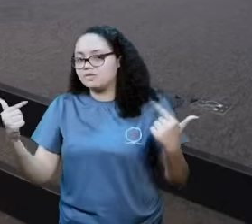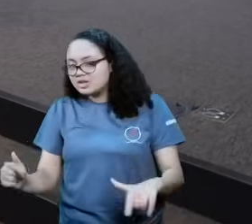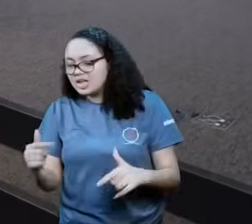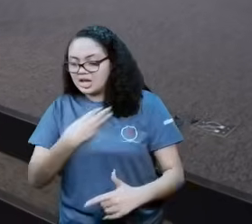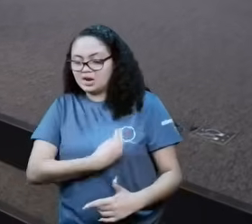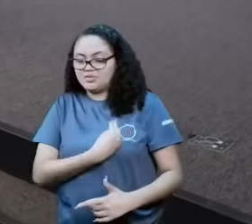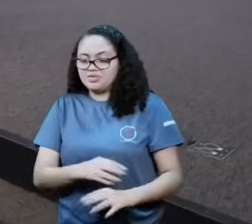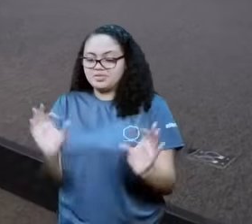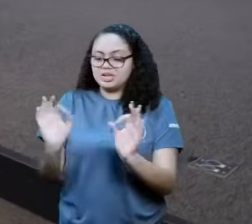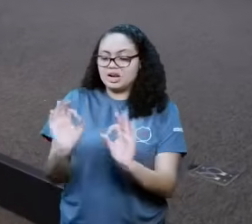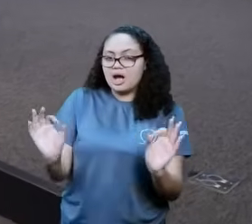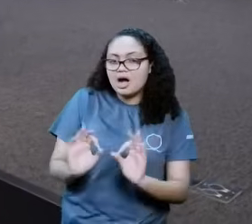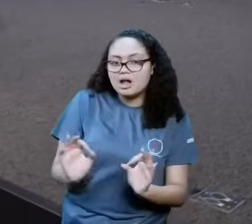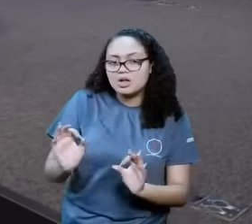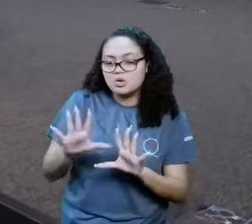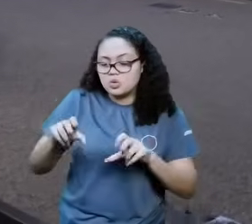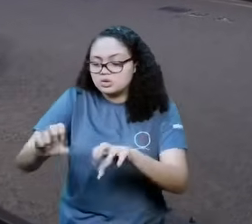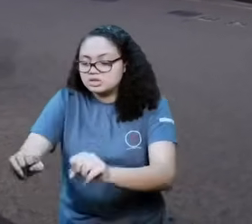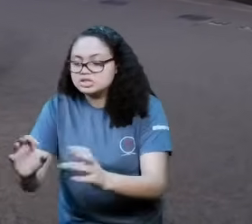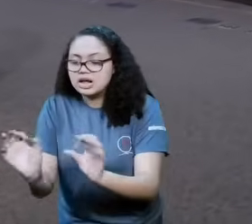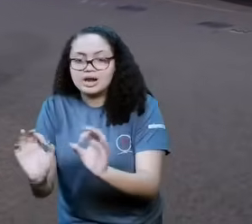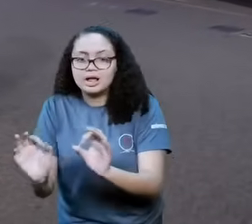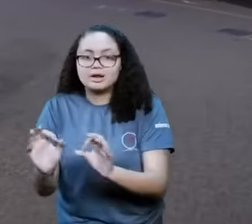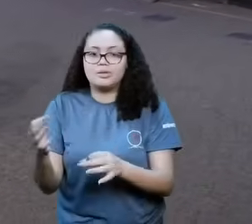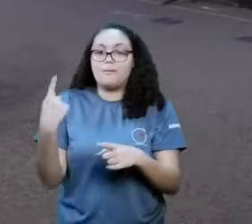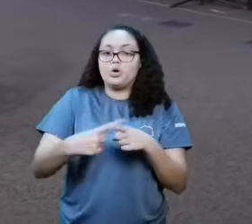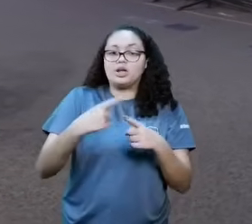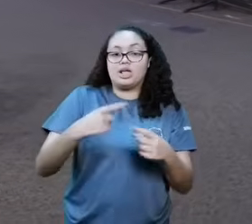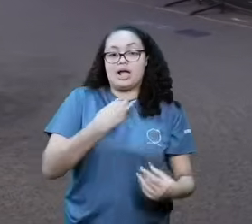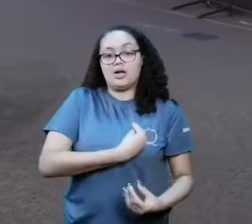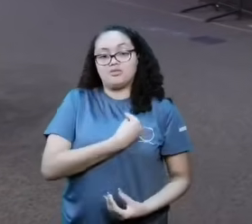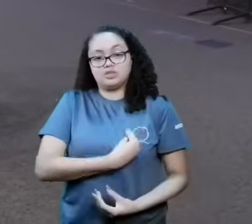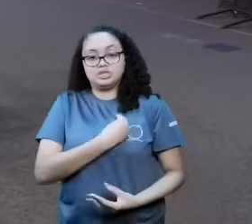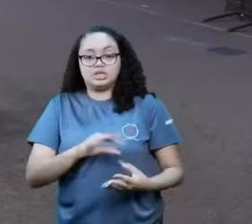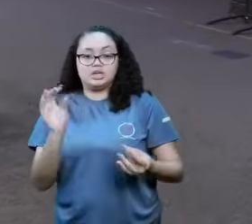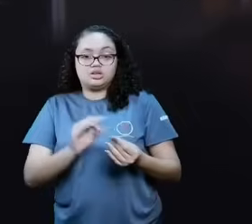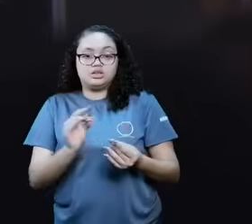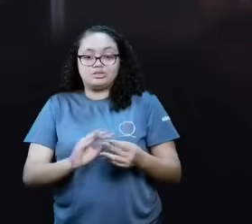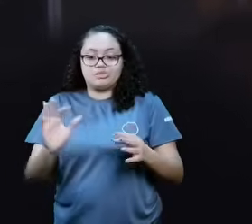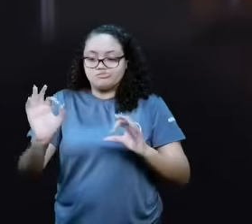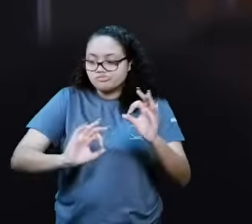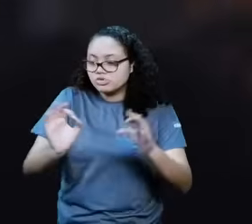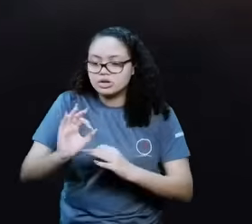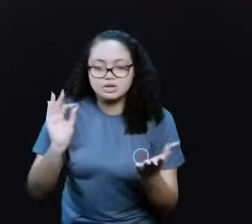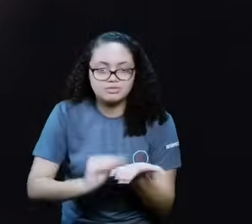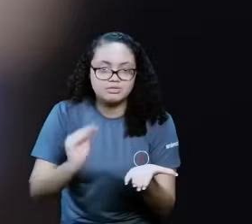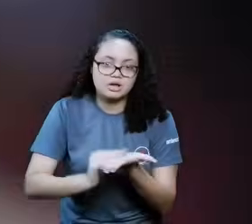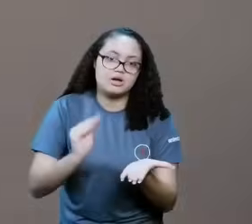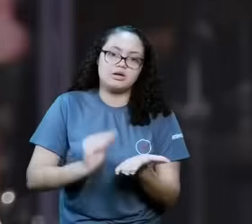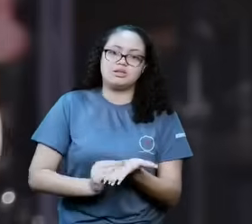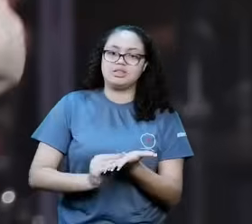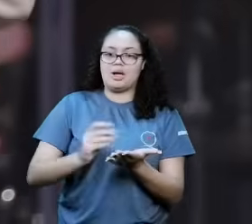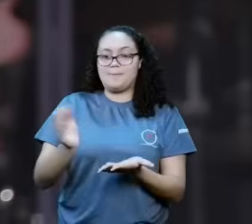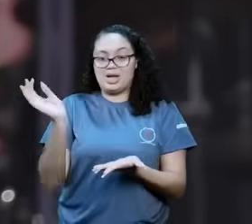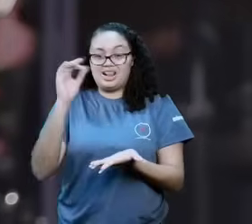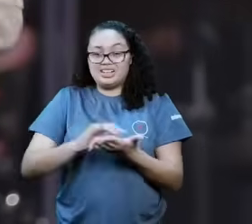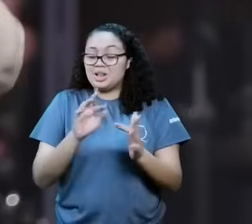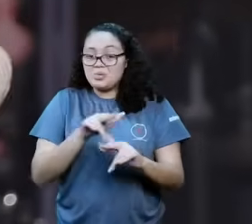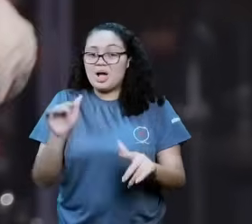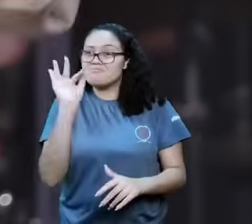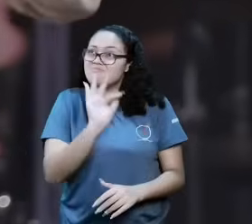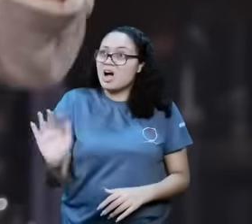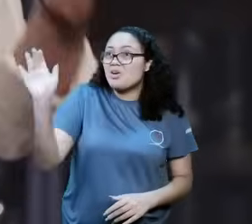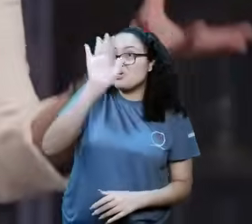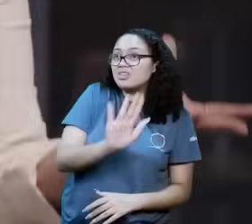não vive, de tudo que você não conquista. Por quê? Ora, porque a vida espiritual é uma desordem, ela nem é uma realidade, ela é uma